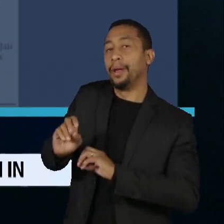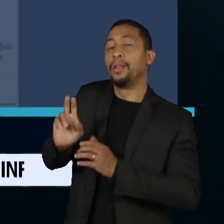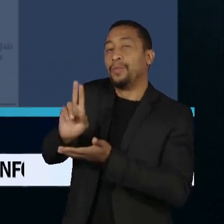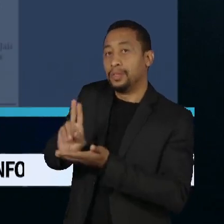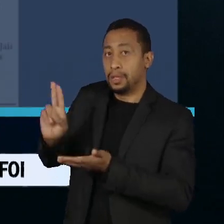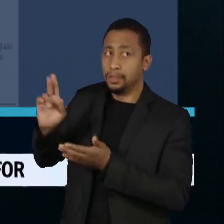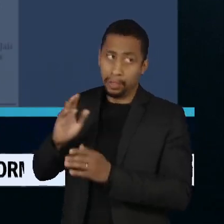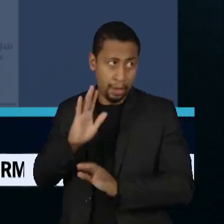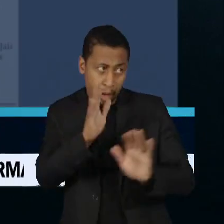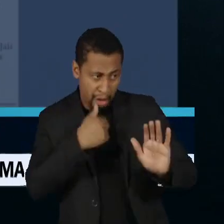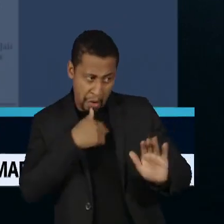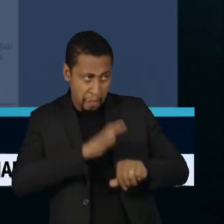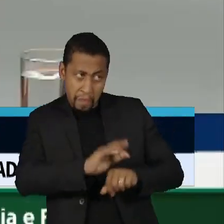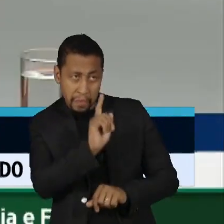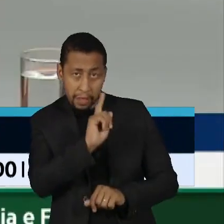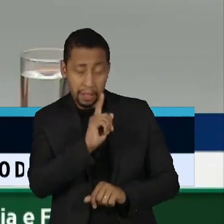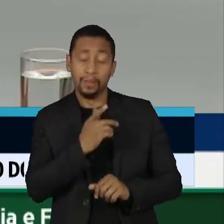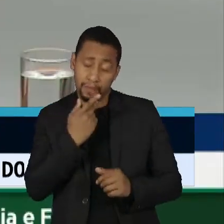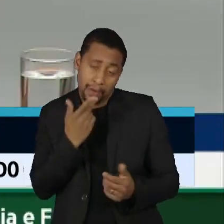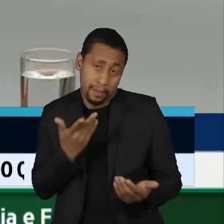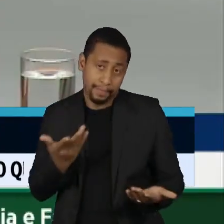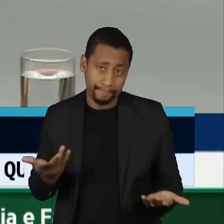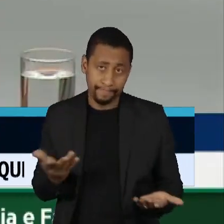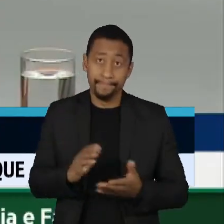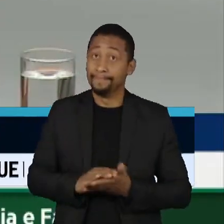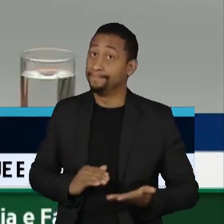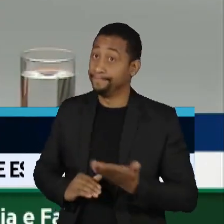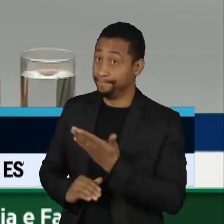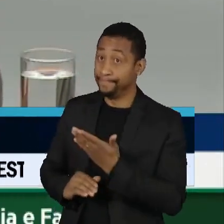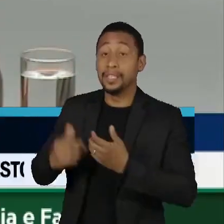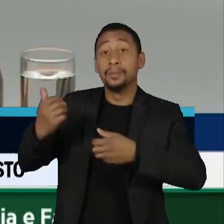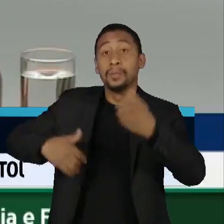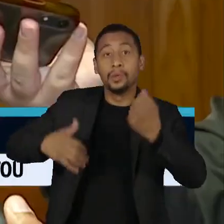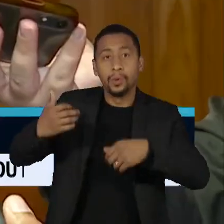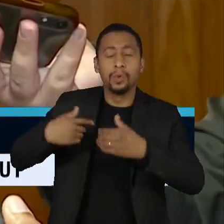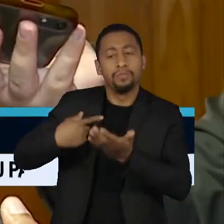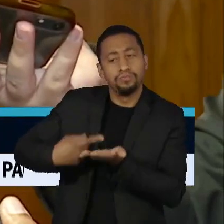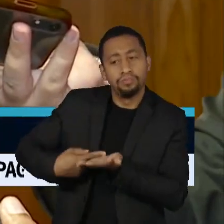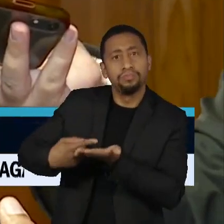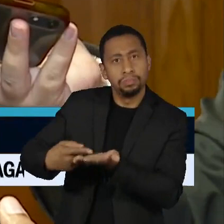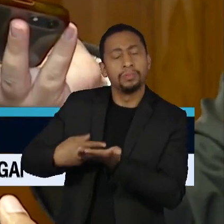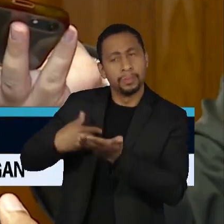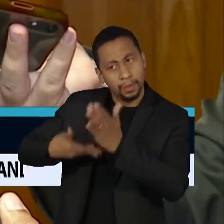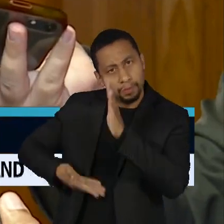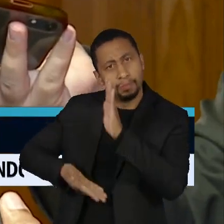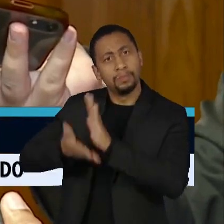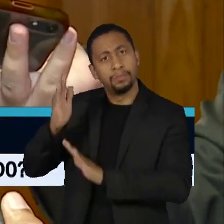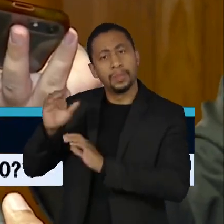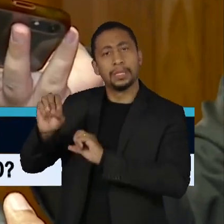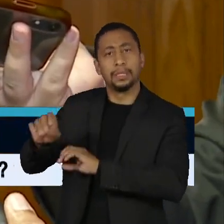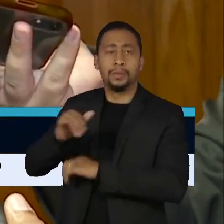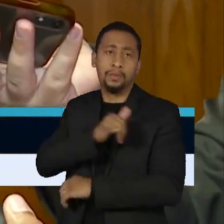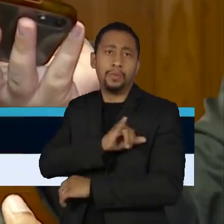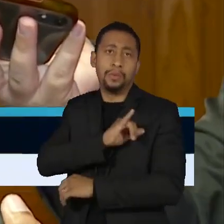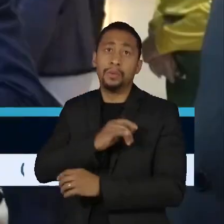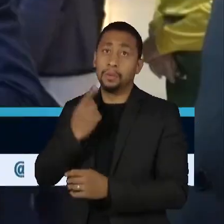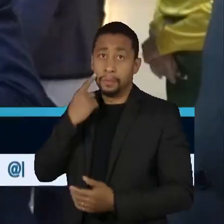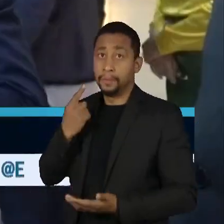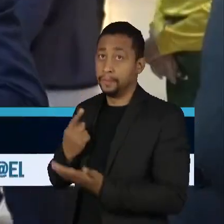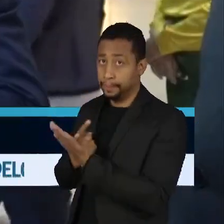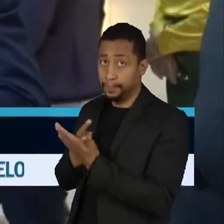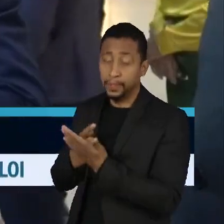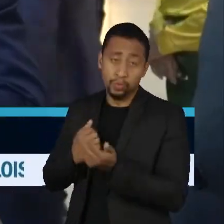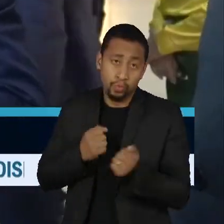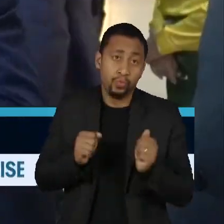Ele negou as irregularidades. Segundo Van Burg, a saída foi acordada com o ministro da Previdência Social, Carlos Lupi.